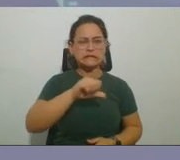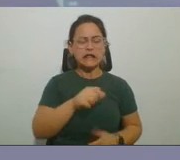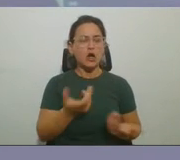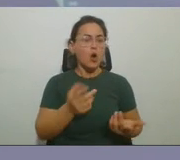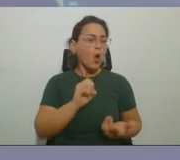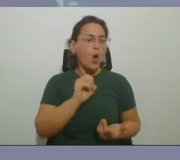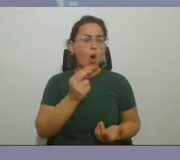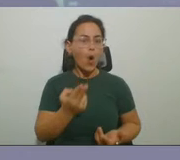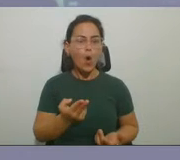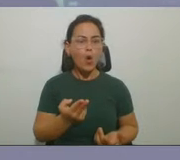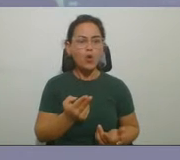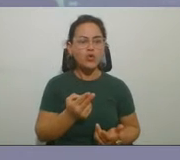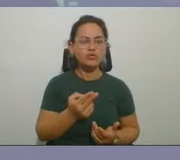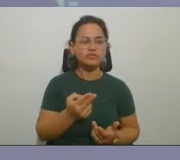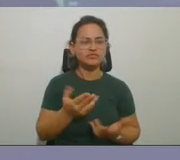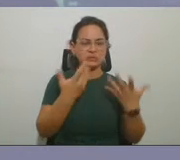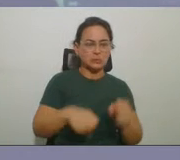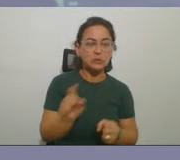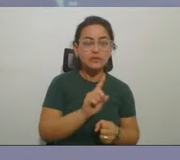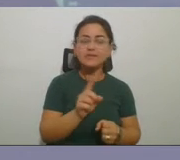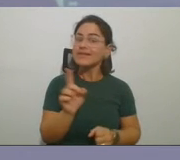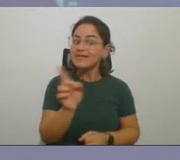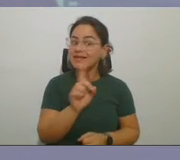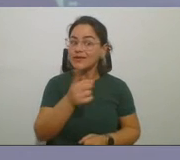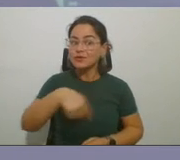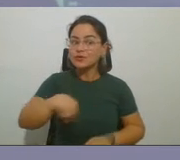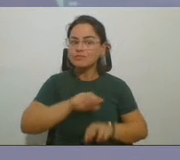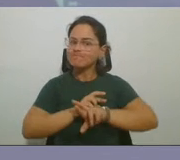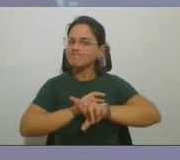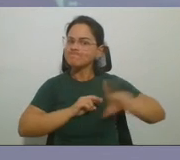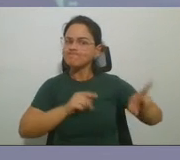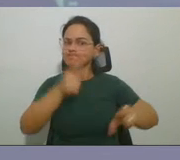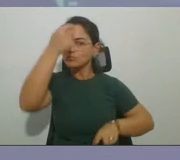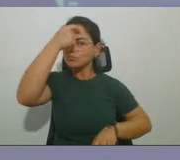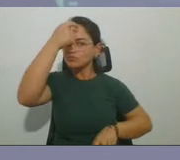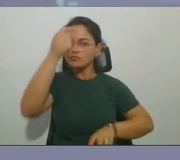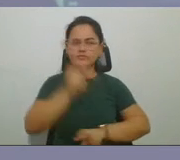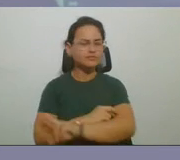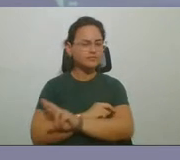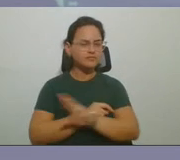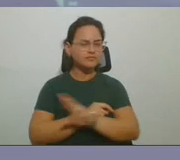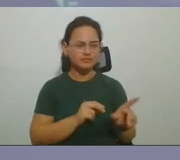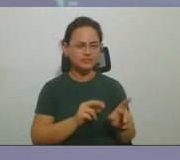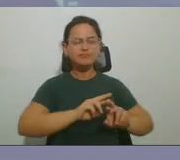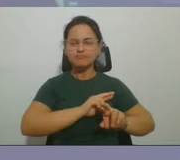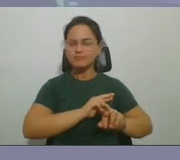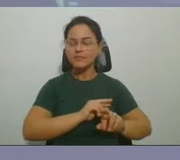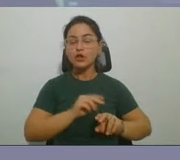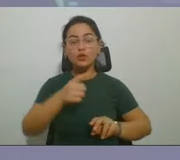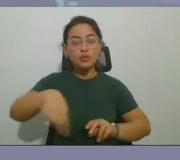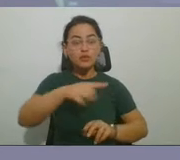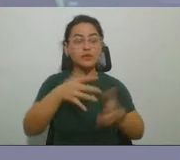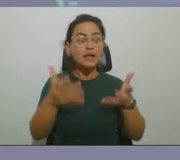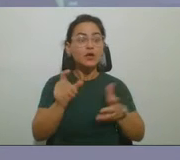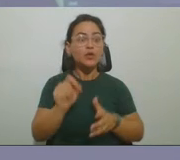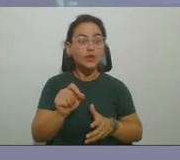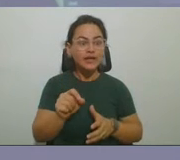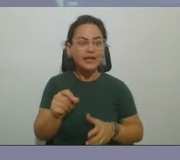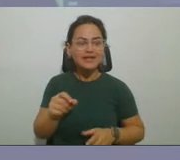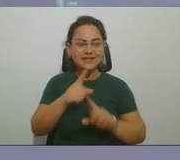Portanto, desejamos que este grande encontro acadêmico seja capaz de produzir novos conhecimentos